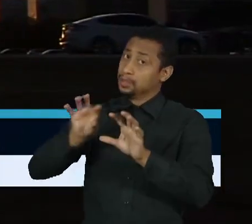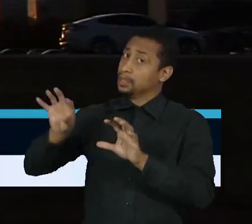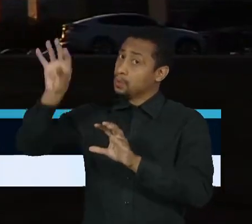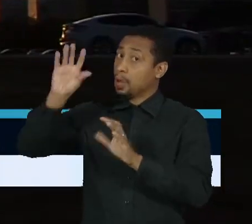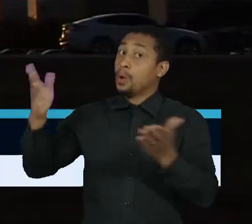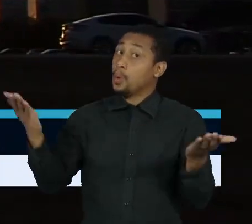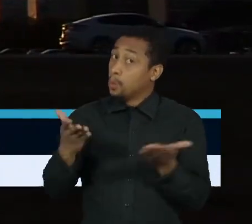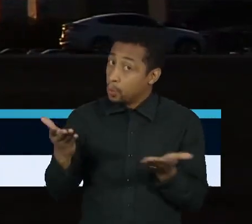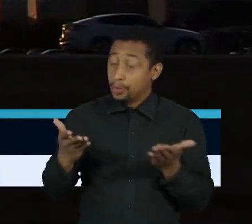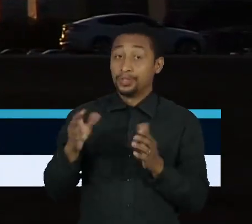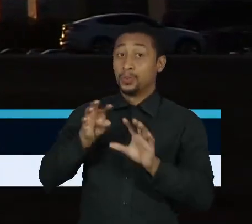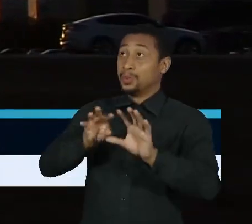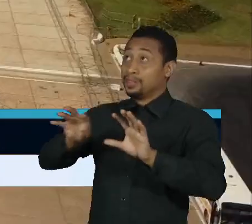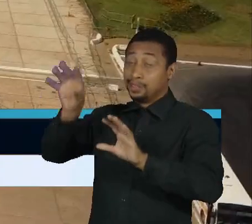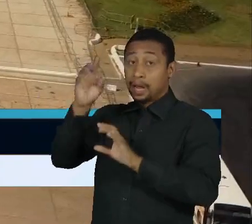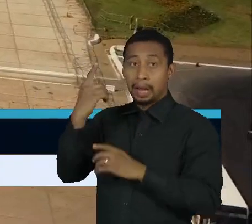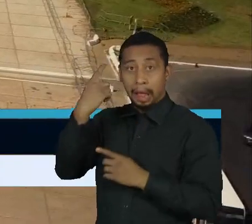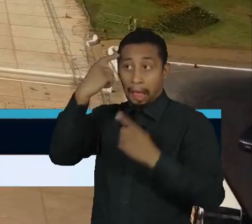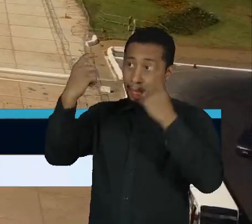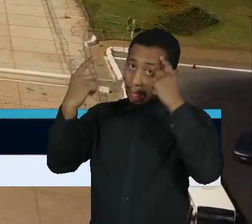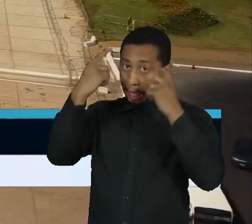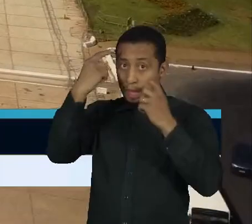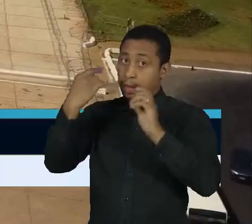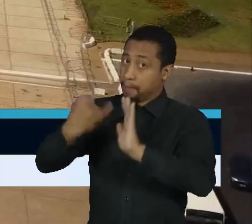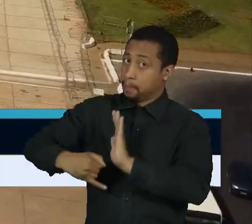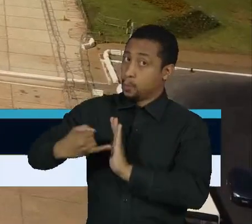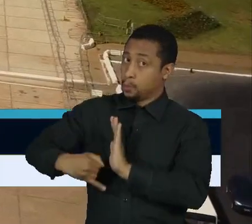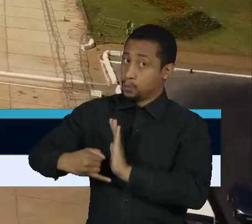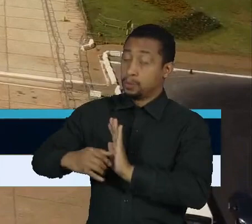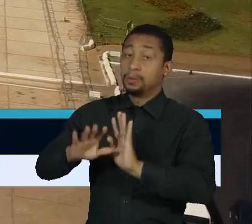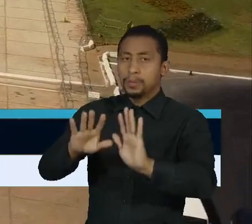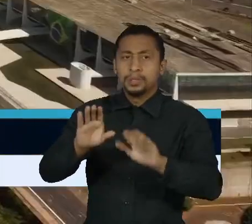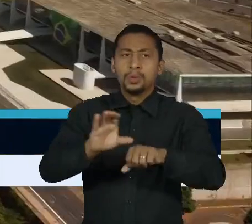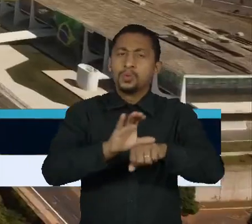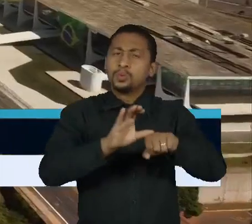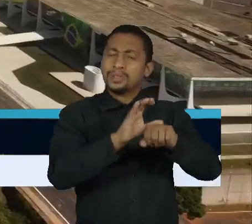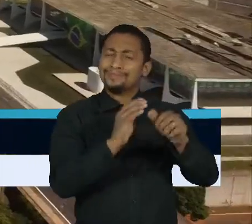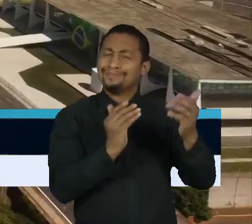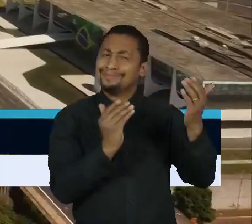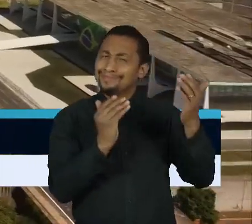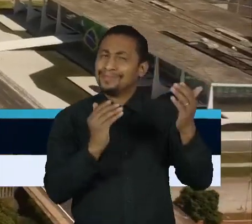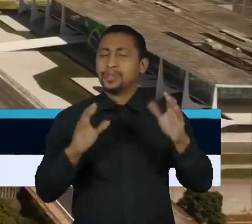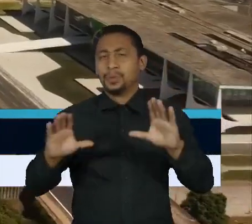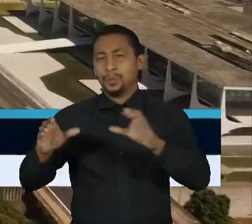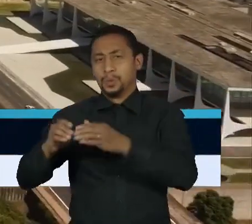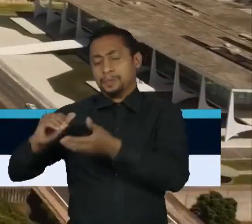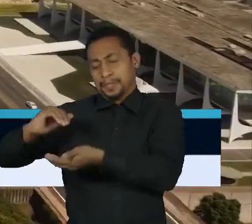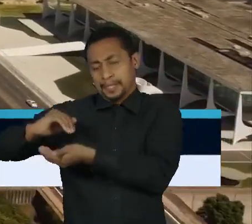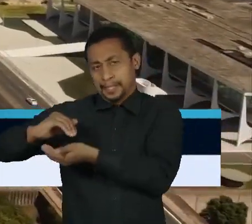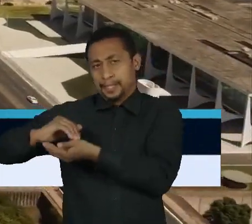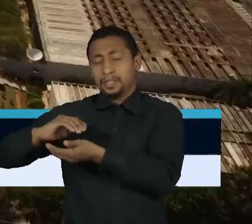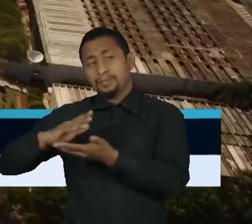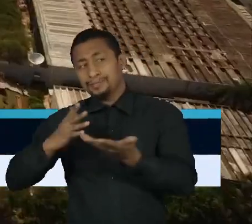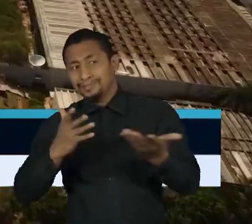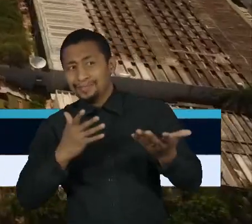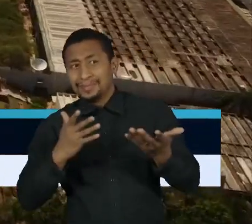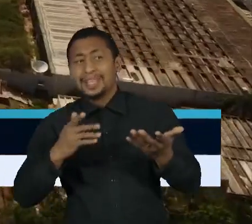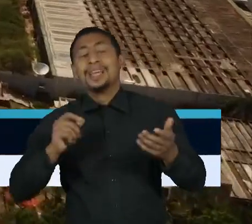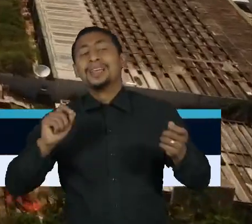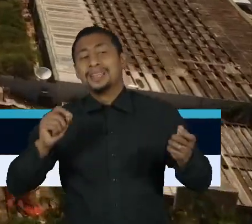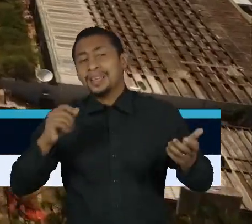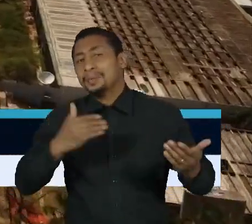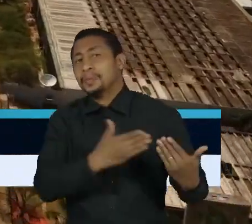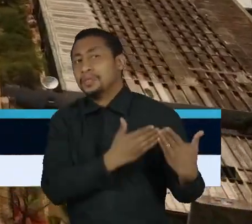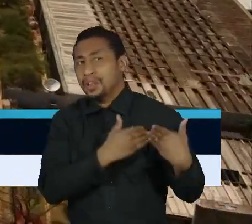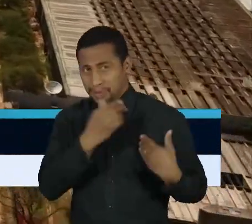criadas pelos próprios estados. A constitucionalidade é discutida pelo Supremo, já que a prerrogativa de imposto é da União. Se aprovada,